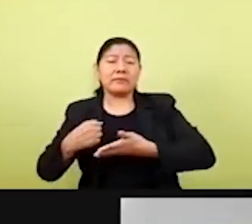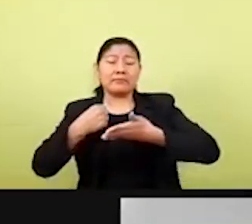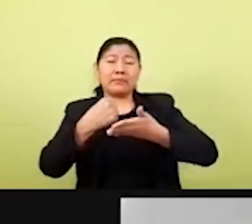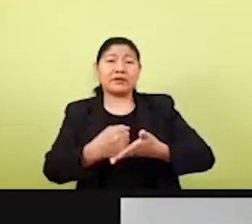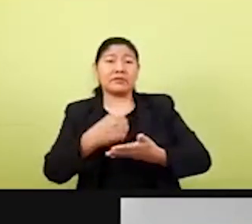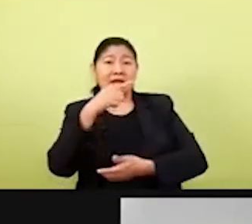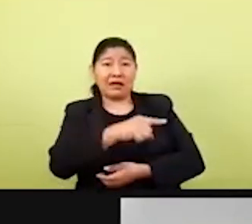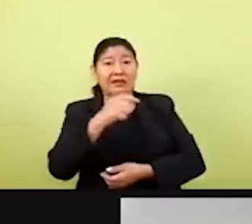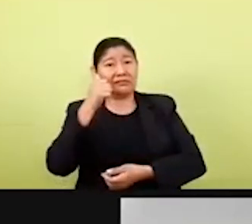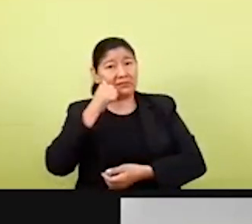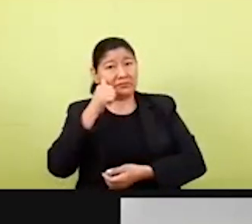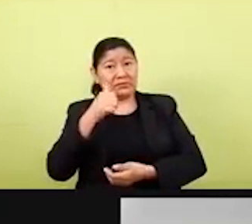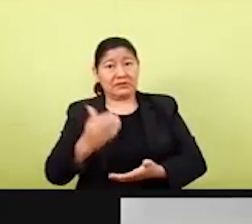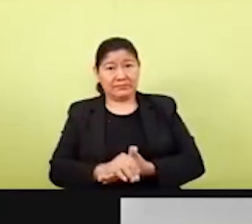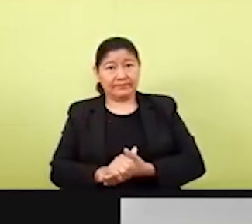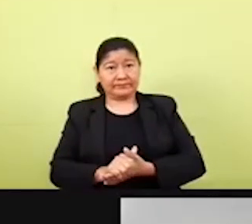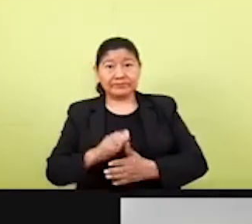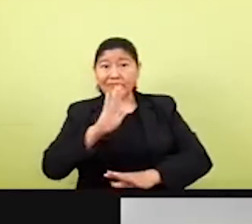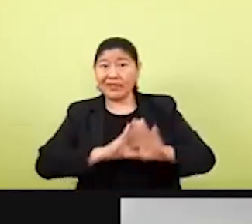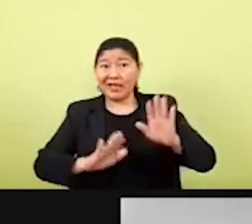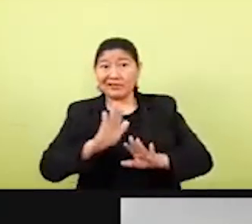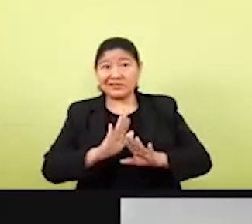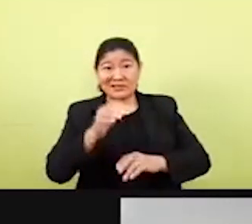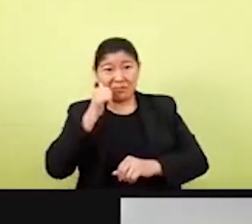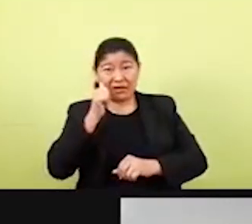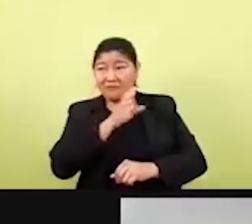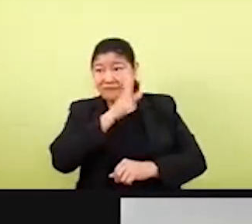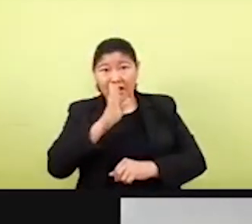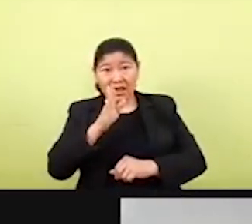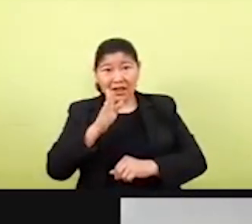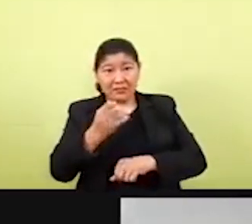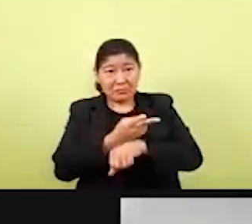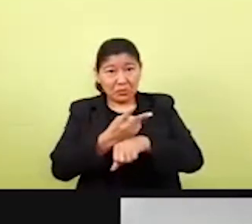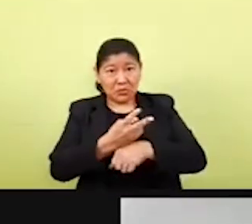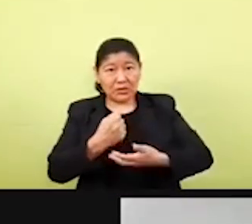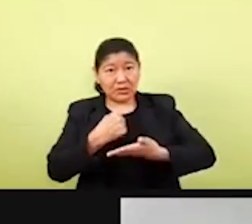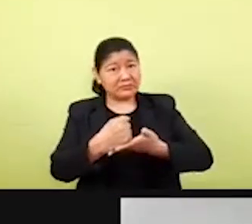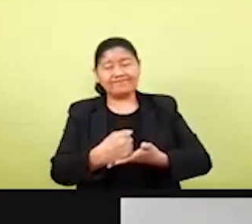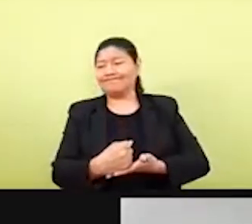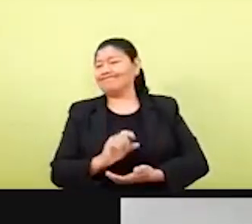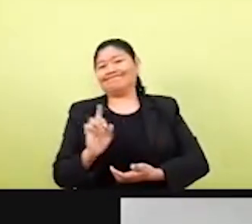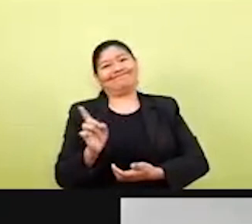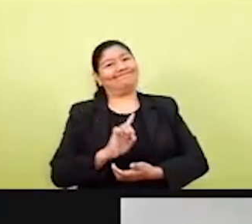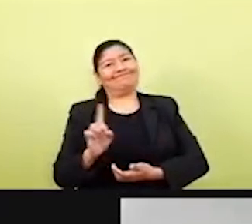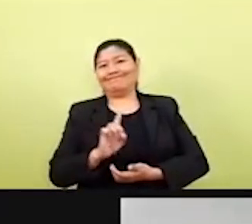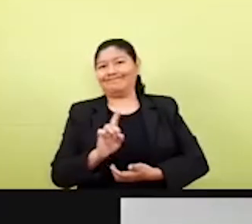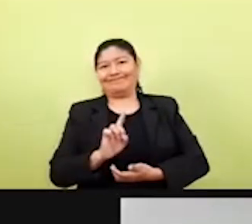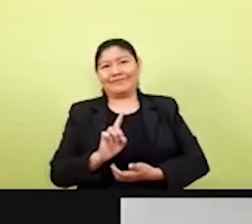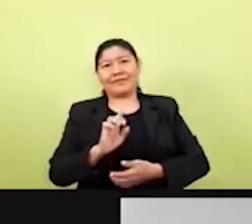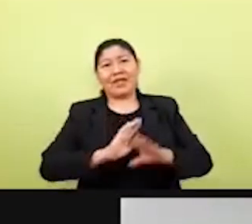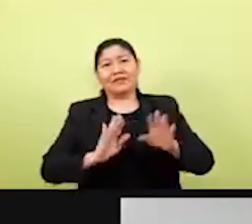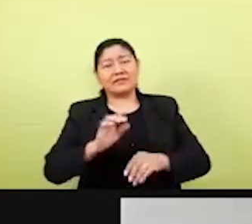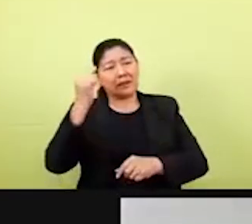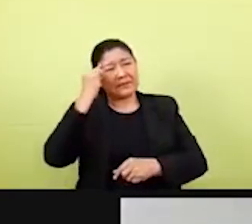sempre ela vai, tá? Eu já vou falar assim, que nem sempre aquilo que eu acho que será bom para ela, ela vai ver